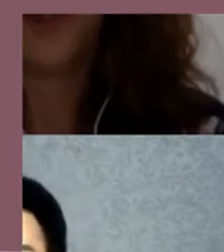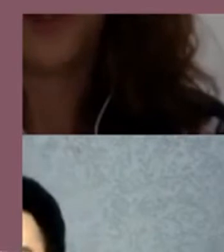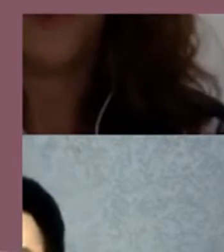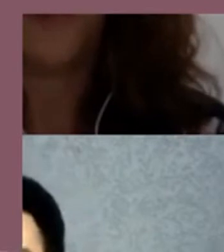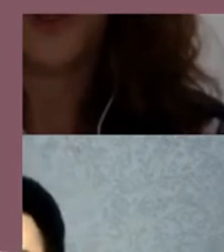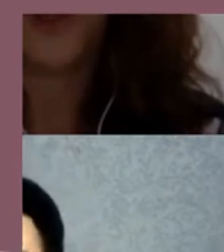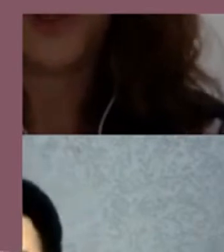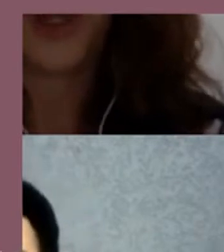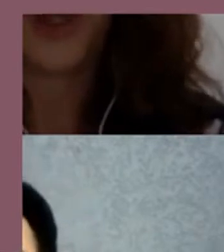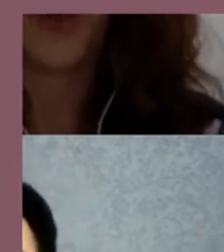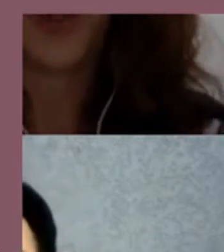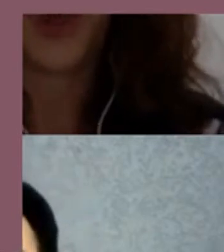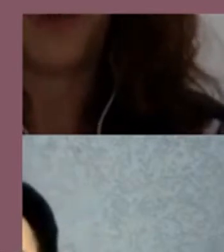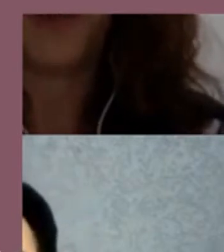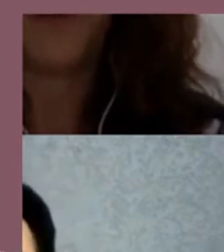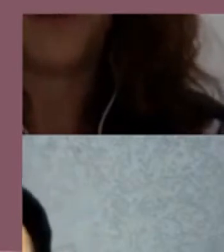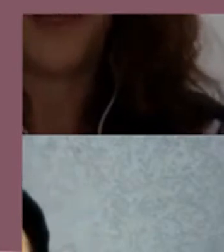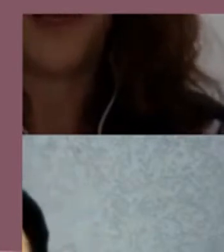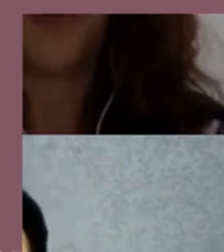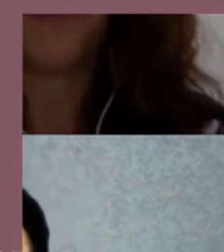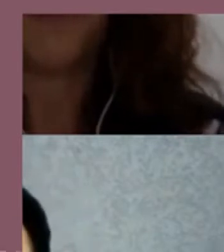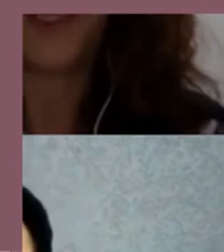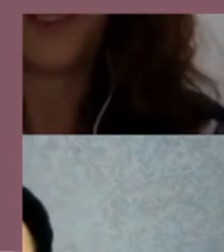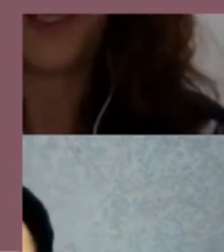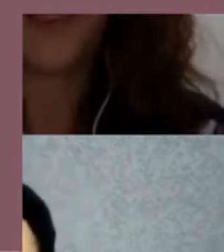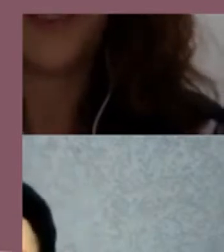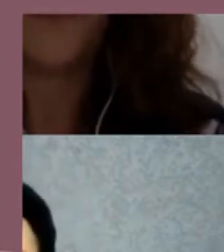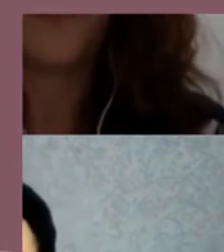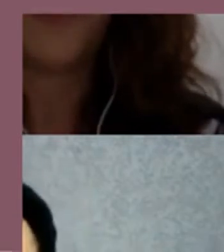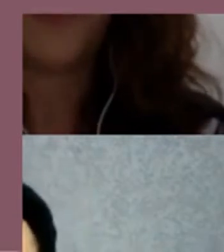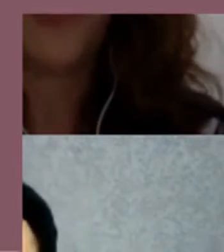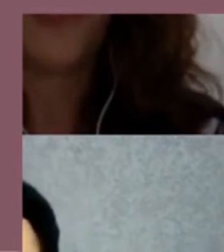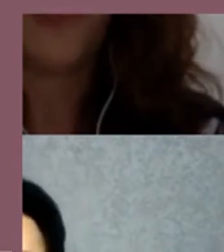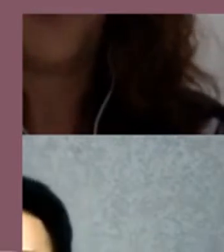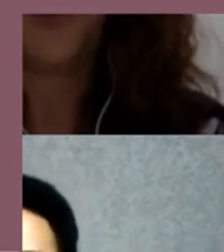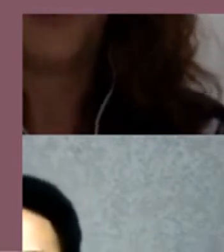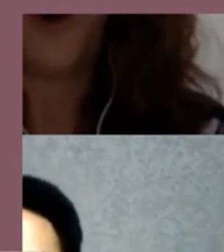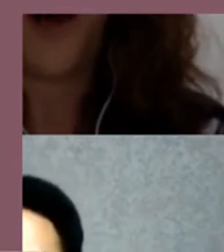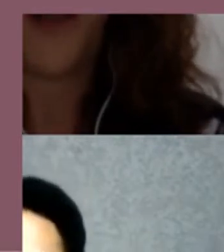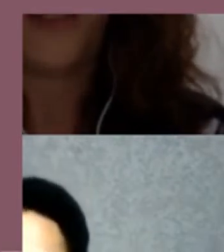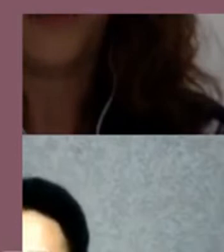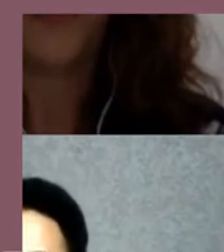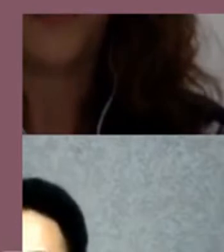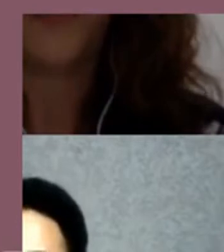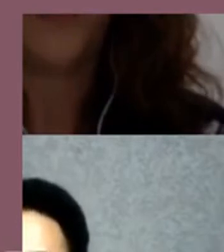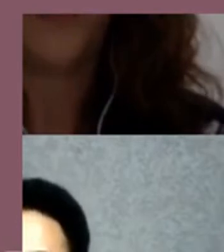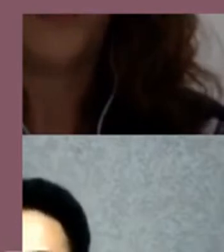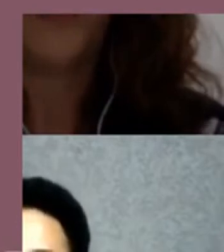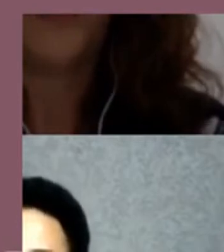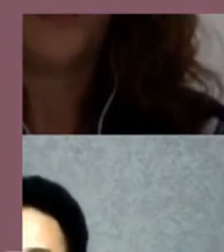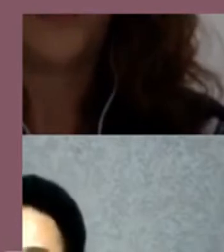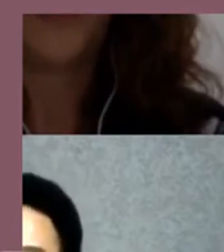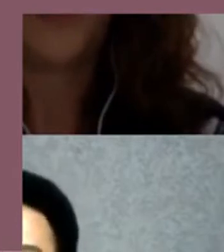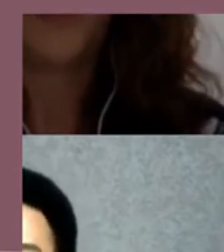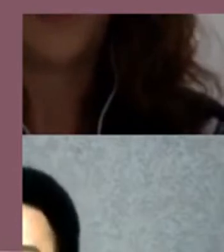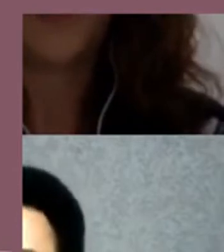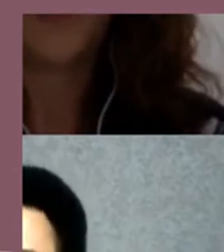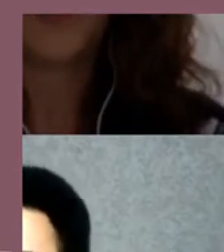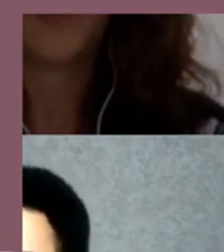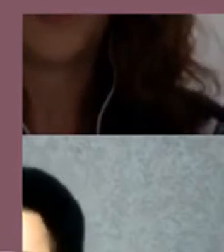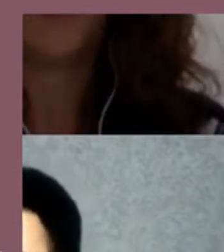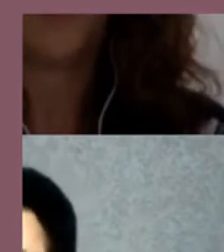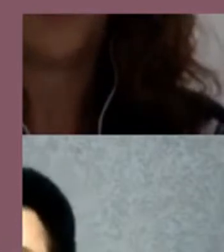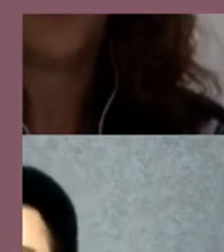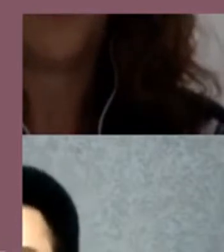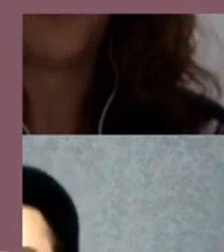feito o que a gente hoje eu perceberia como branquice, e levei muita porrada, né? E naquele dia eu falei, gente,